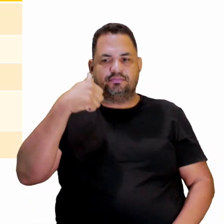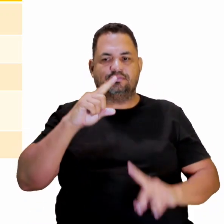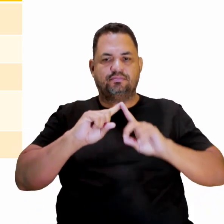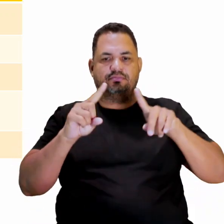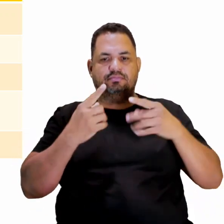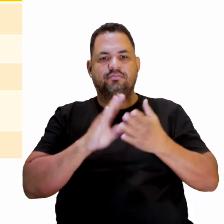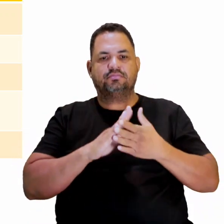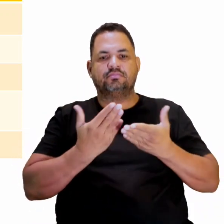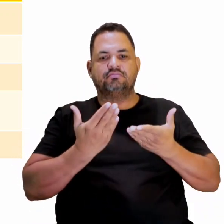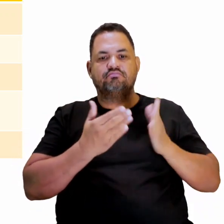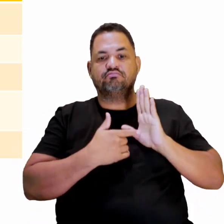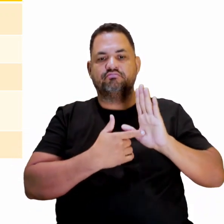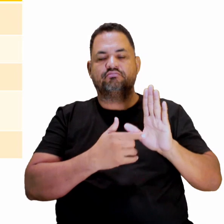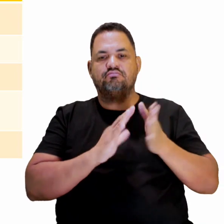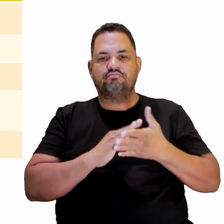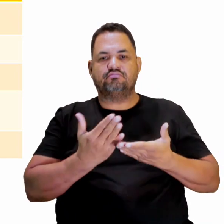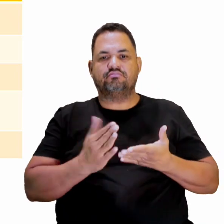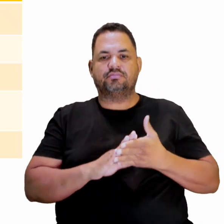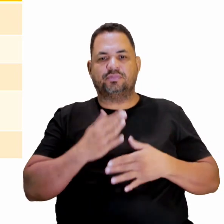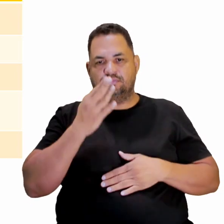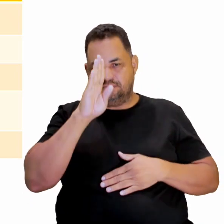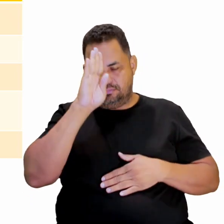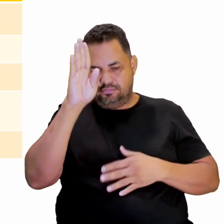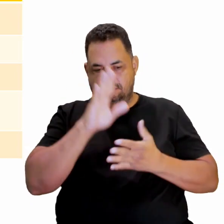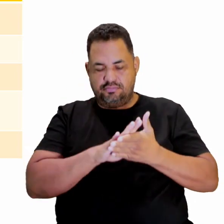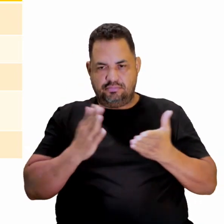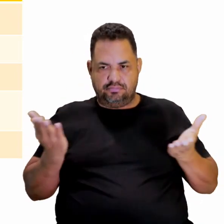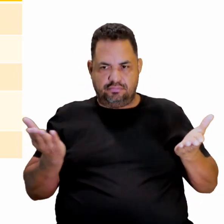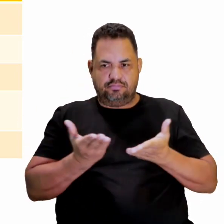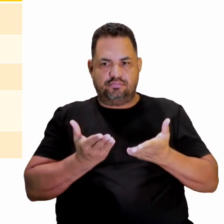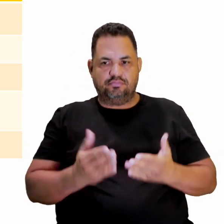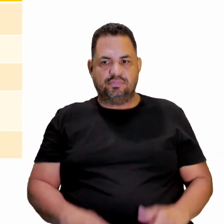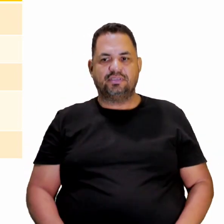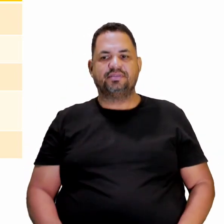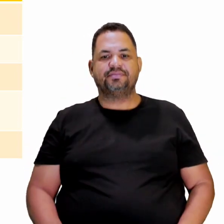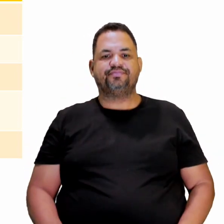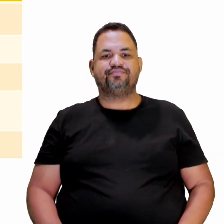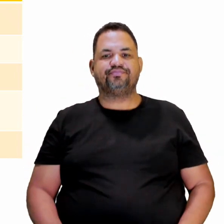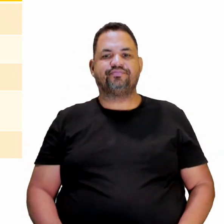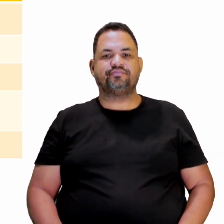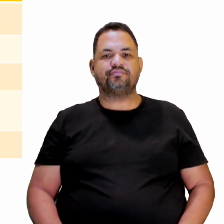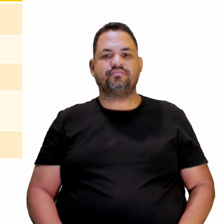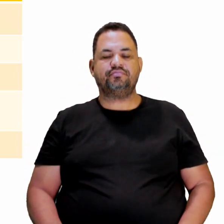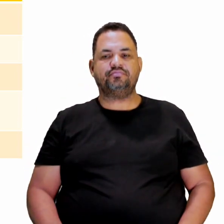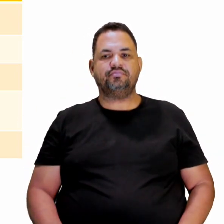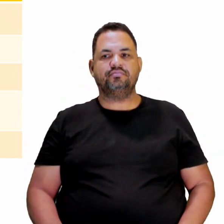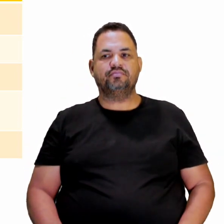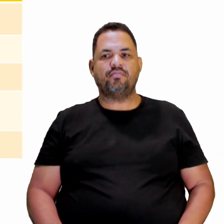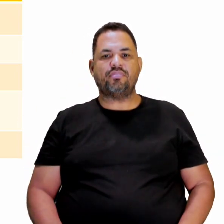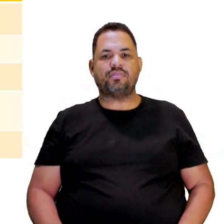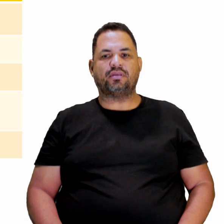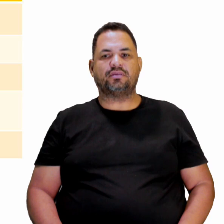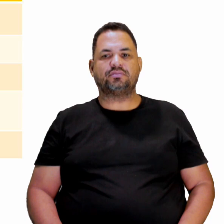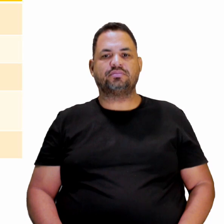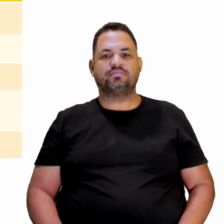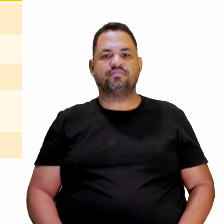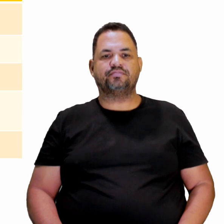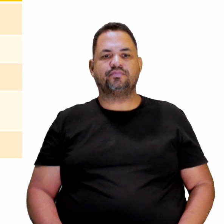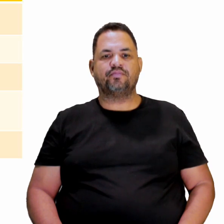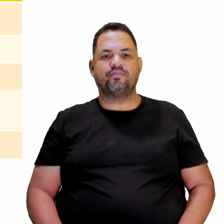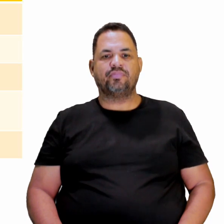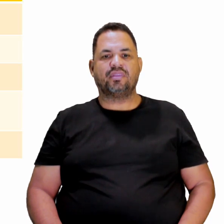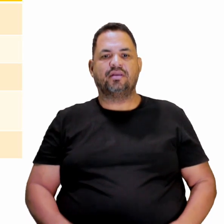esses aí já com certeza são o suficiente por enquanto. Então, nós temos aí as Defining Relative Clauses, que são as orações